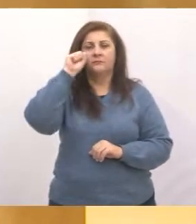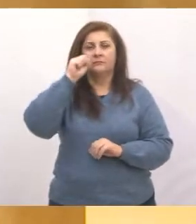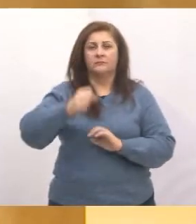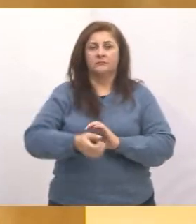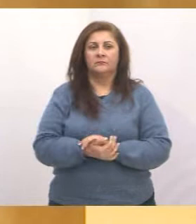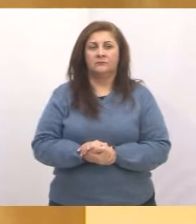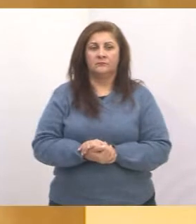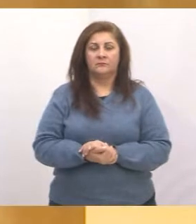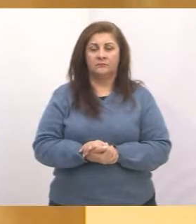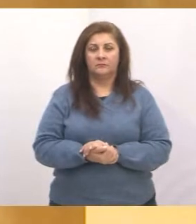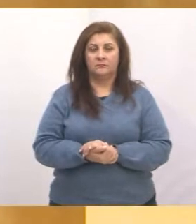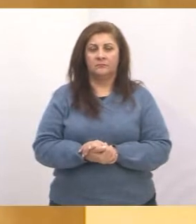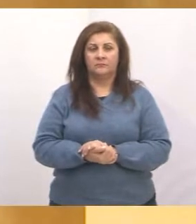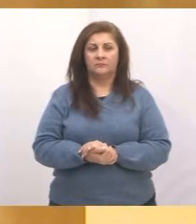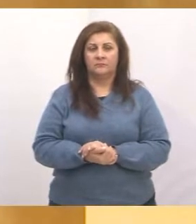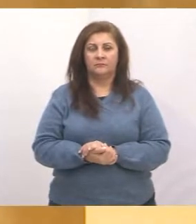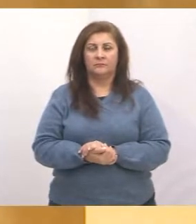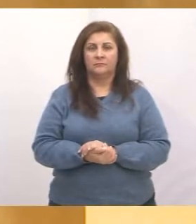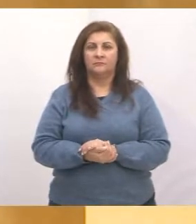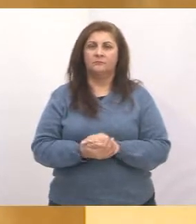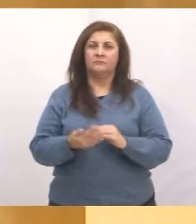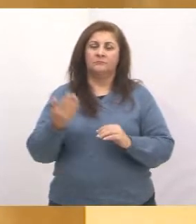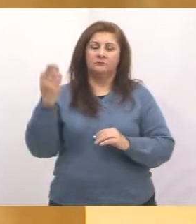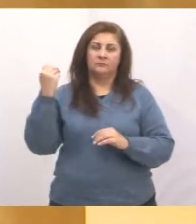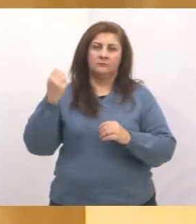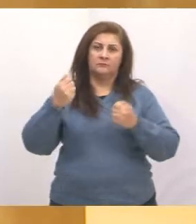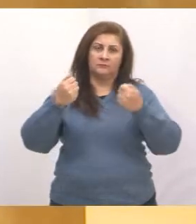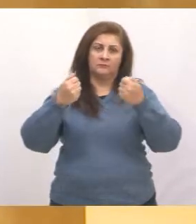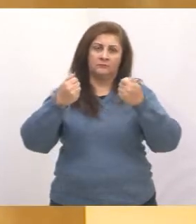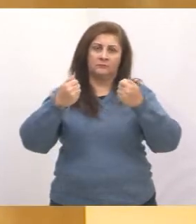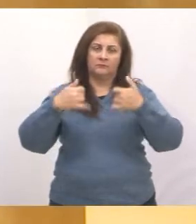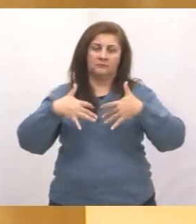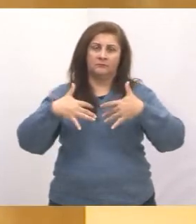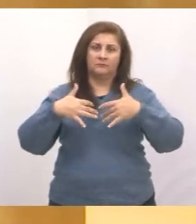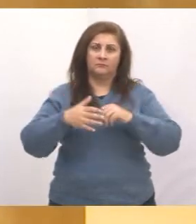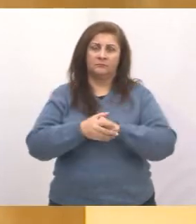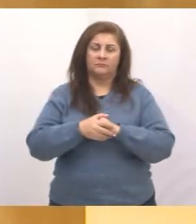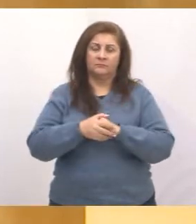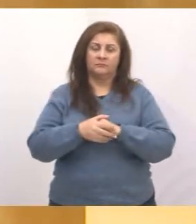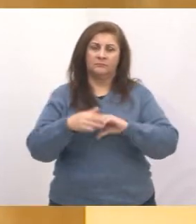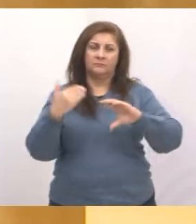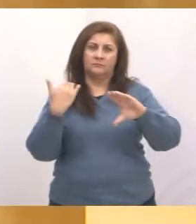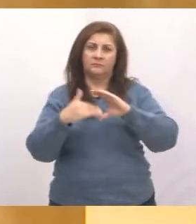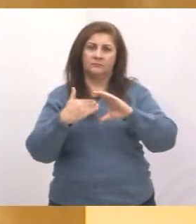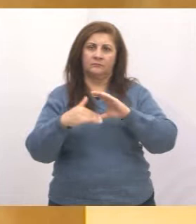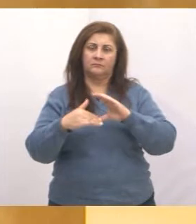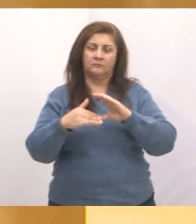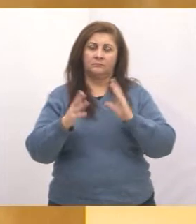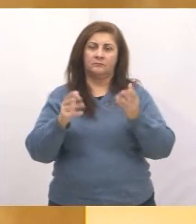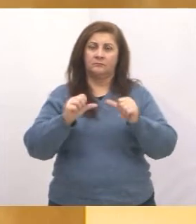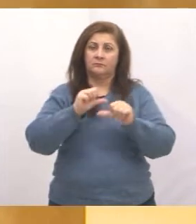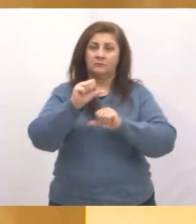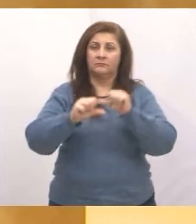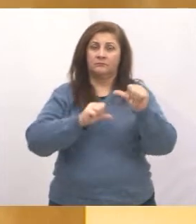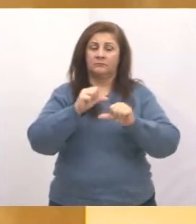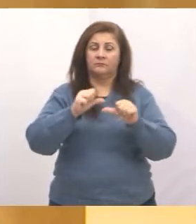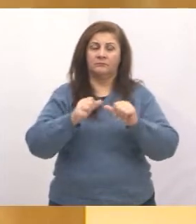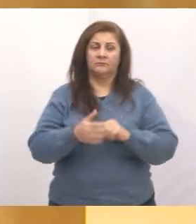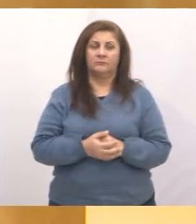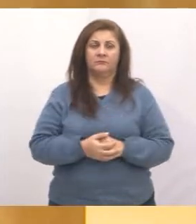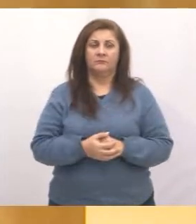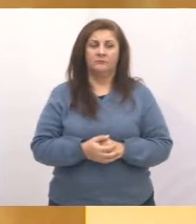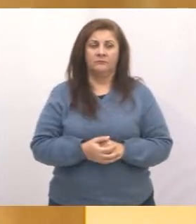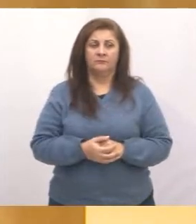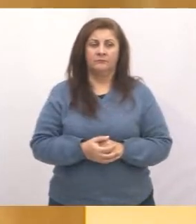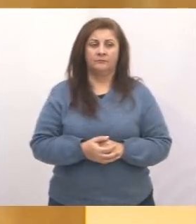Santana. Como eu falei, eu tenho aqui a mensagem modificativas, a